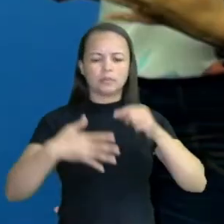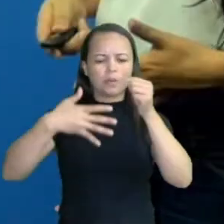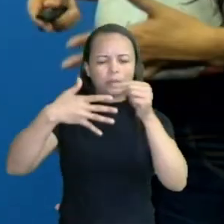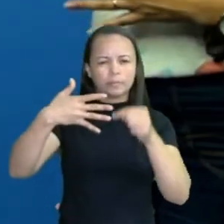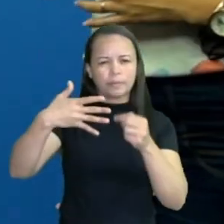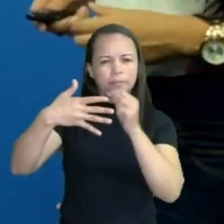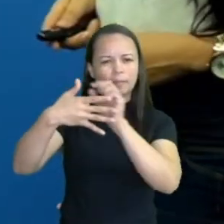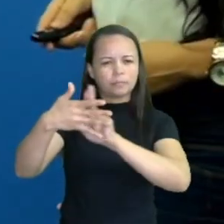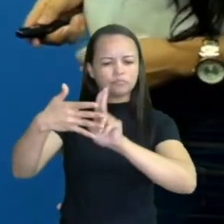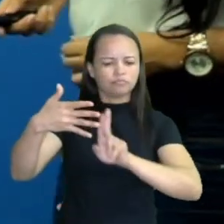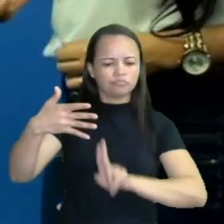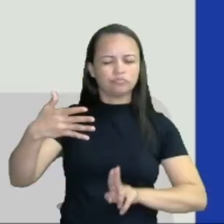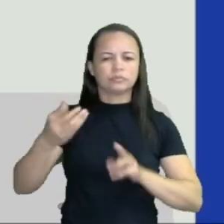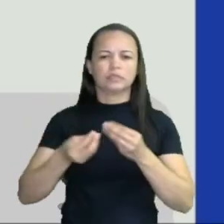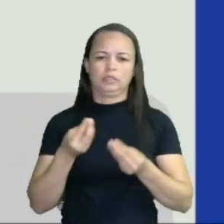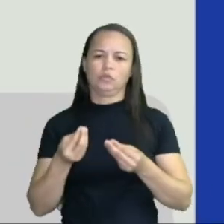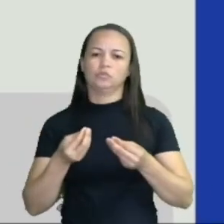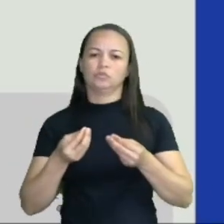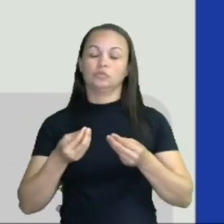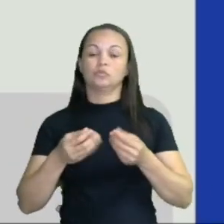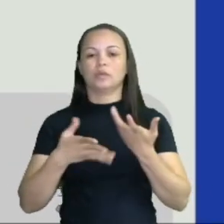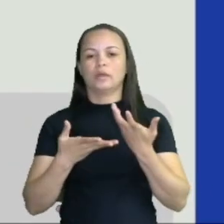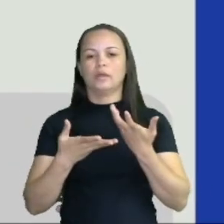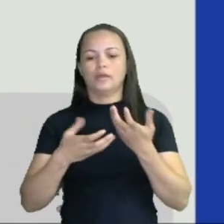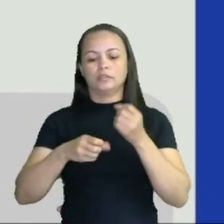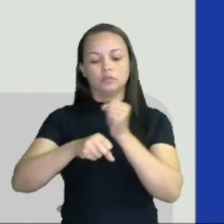ó, comuns, certo?